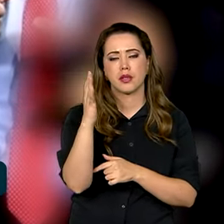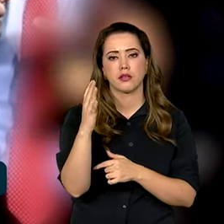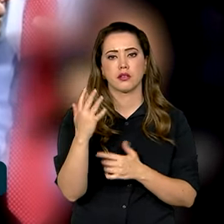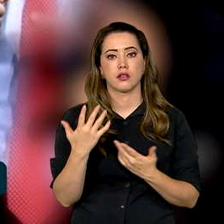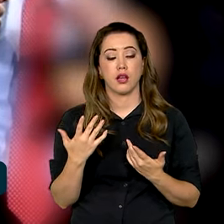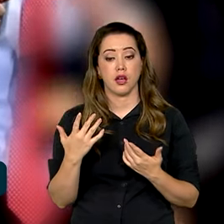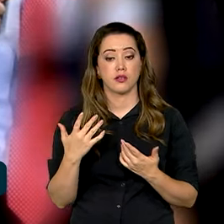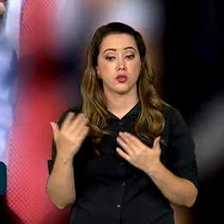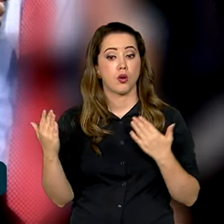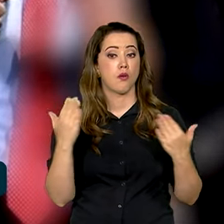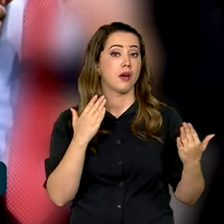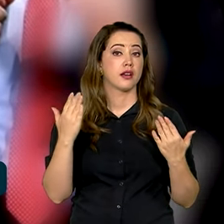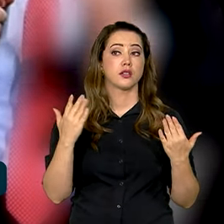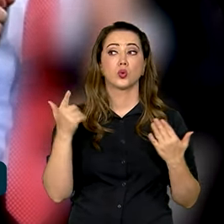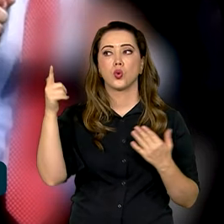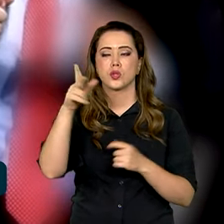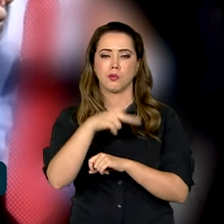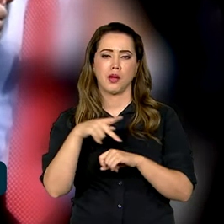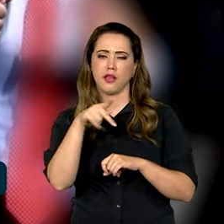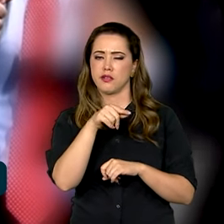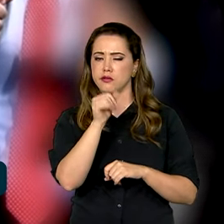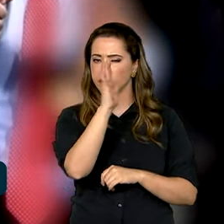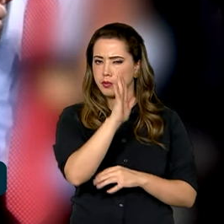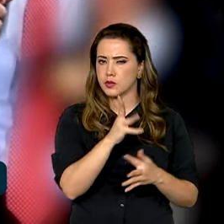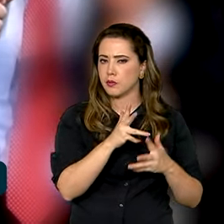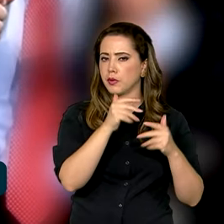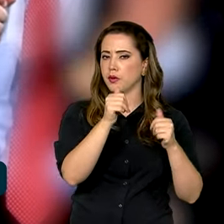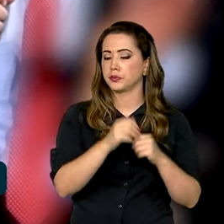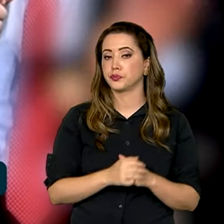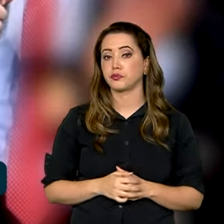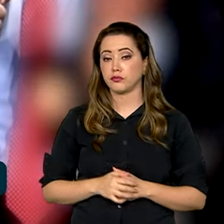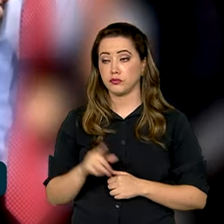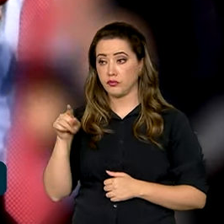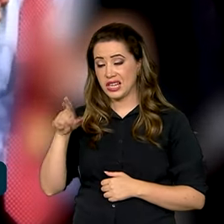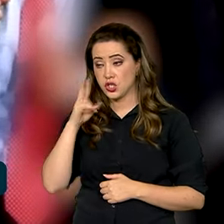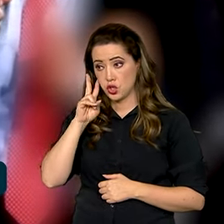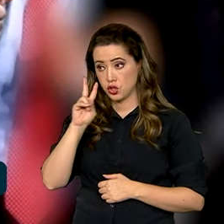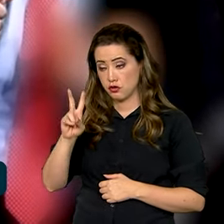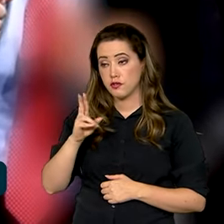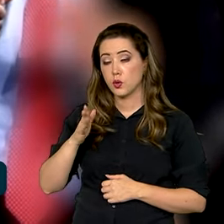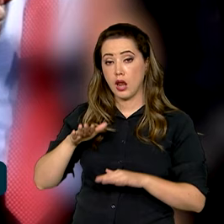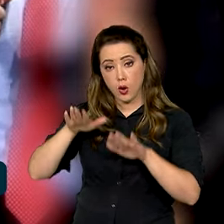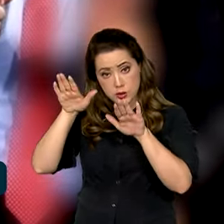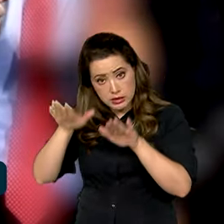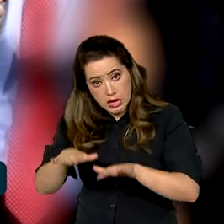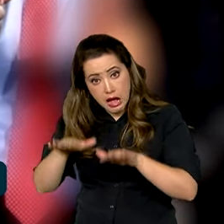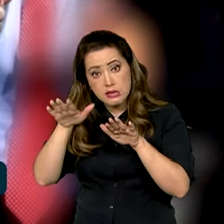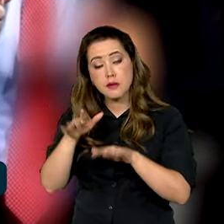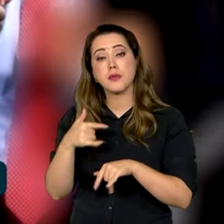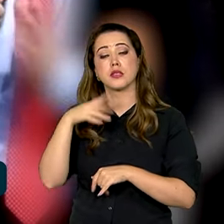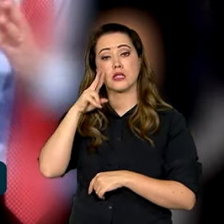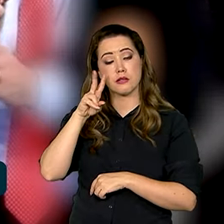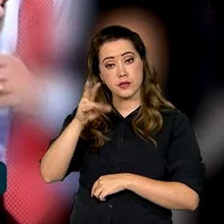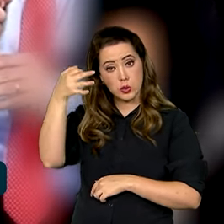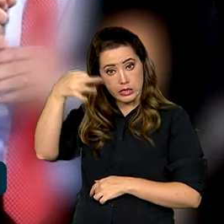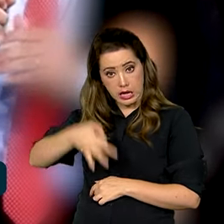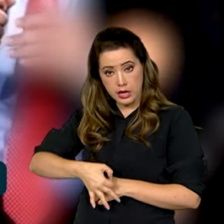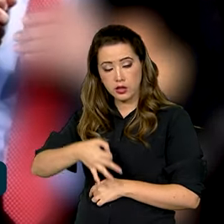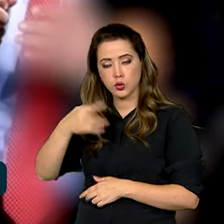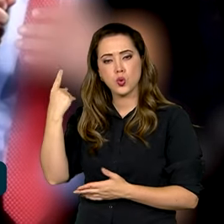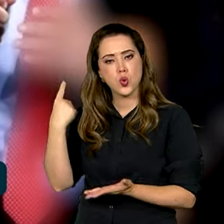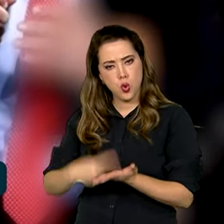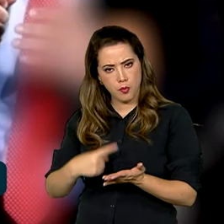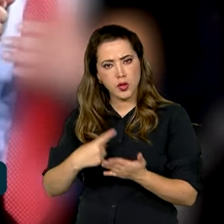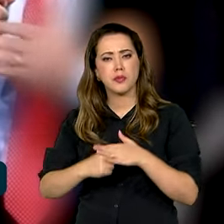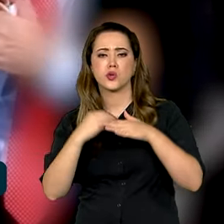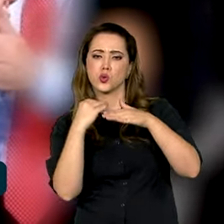país tem. Nós passamos por Riad, por exemplo. Os árabes confirmaram a intenção de continuar investindo